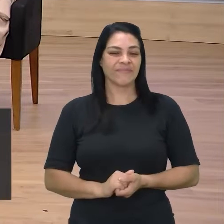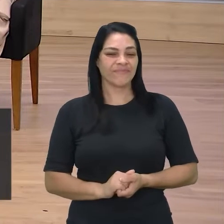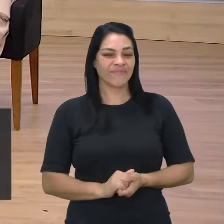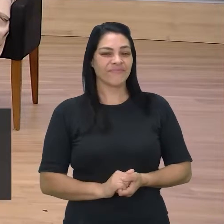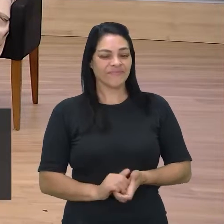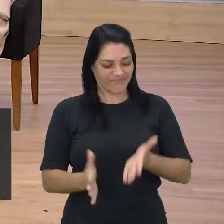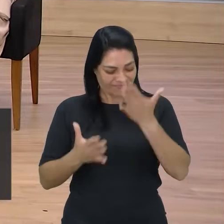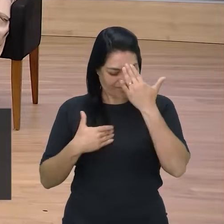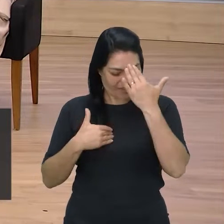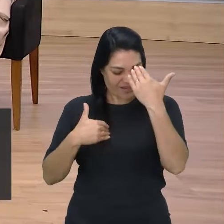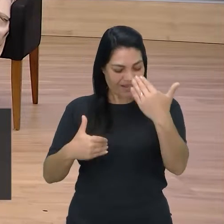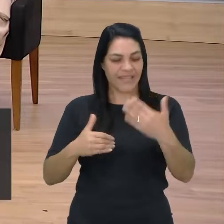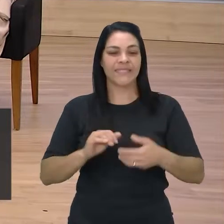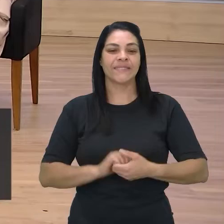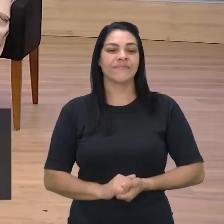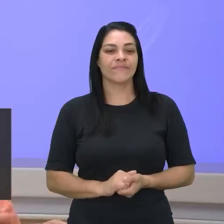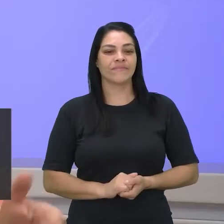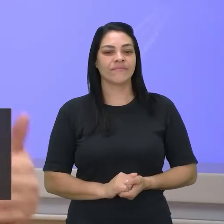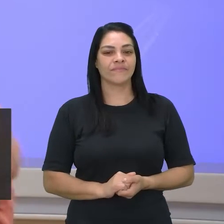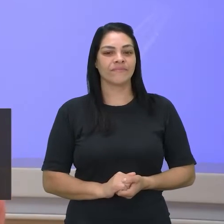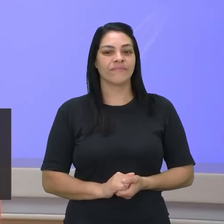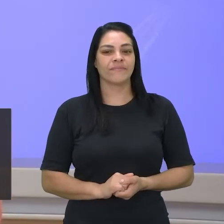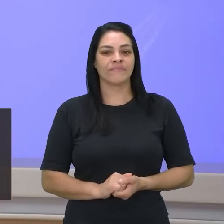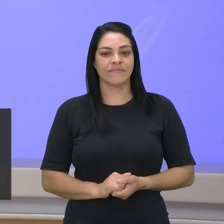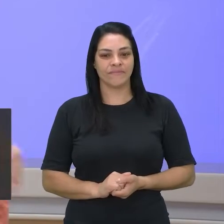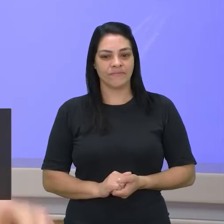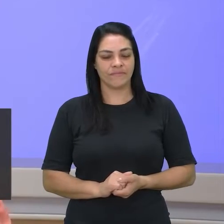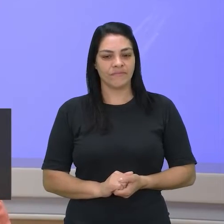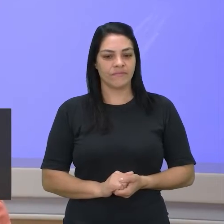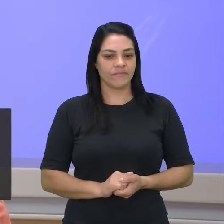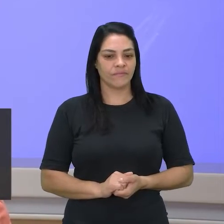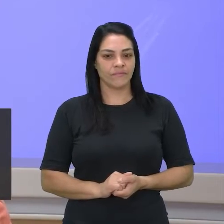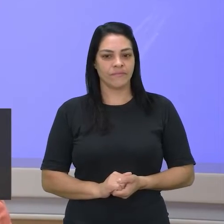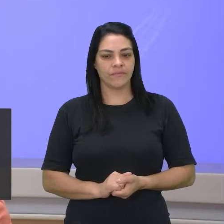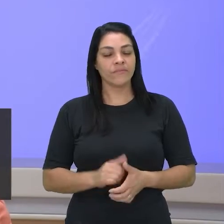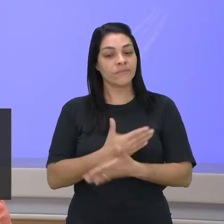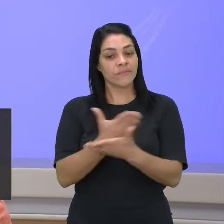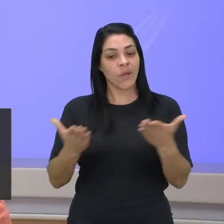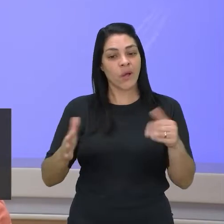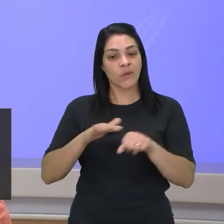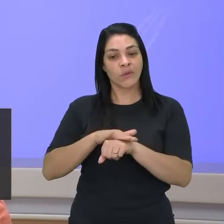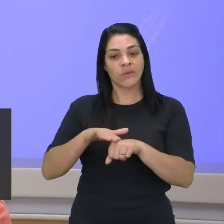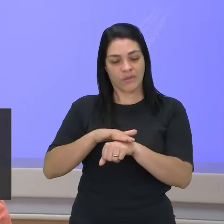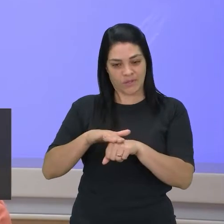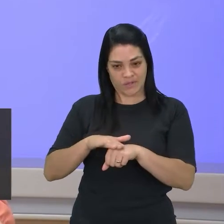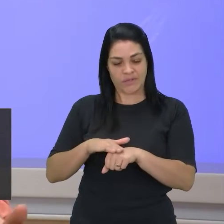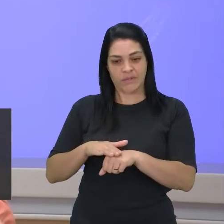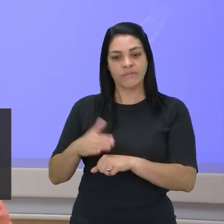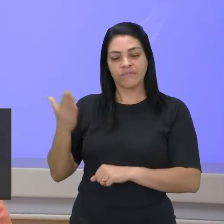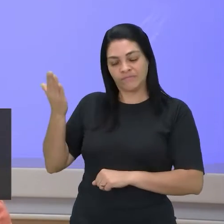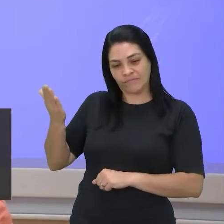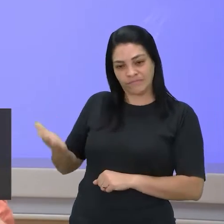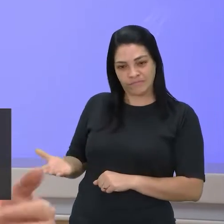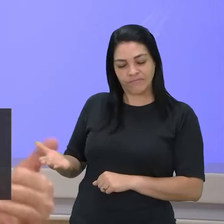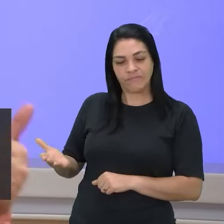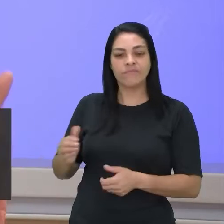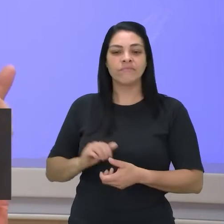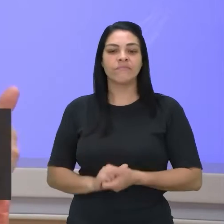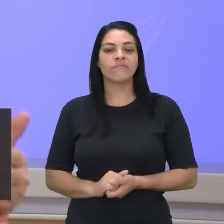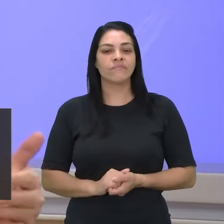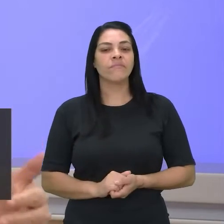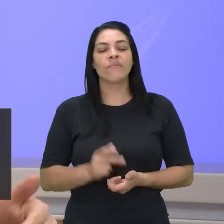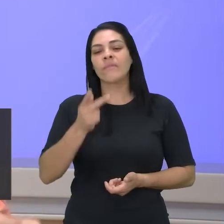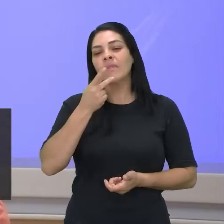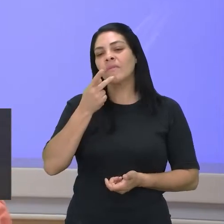Obrigada. Obrigada, Terezinha. Então, vamos aqui conversar um pouquinho com a Gabriela, principalmente para falar